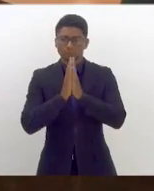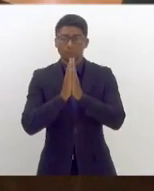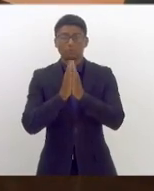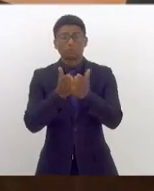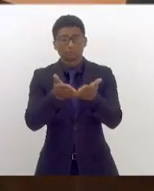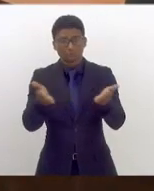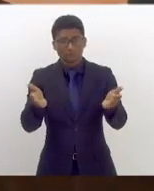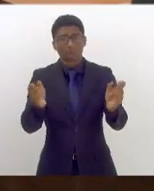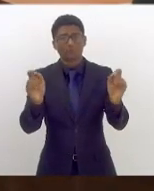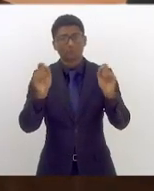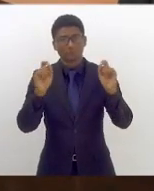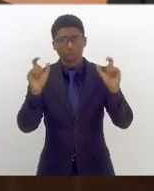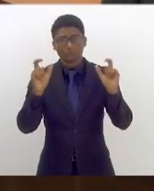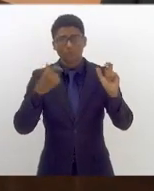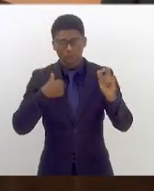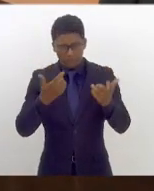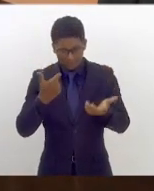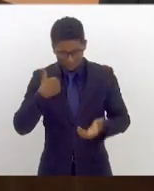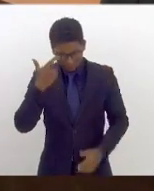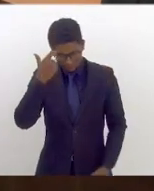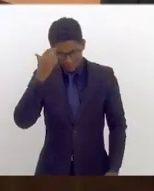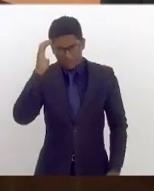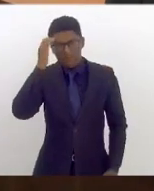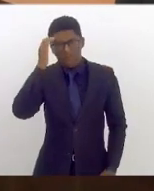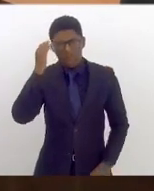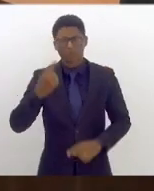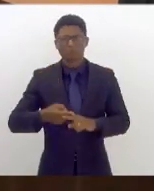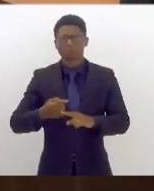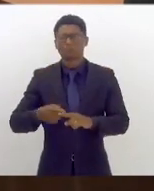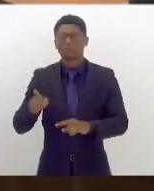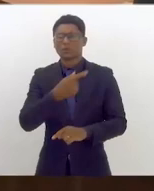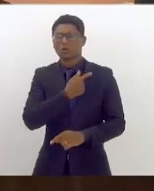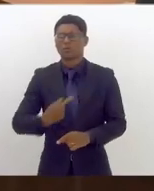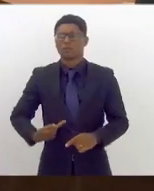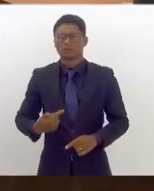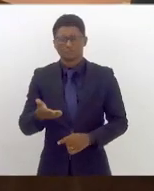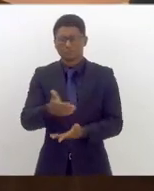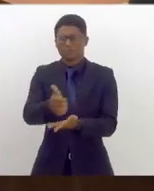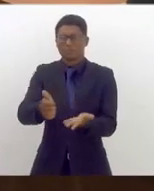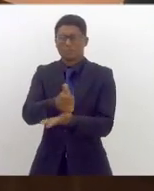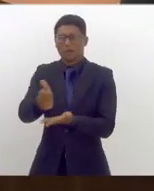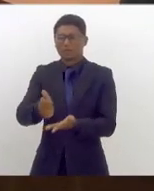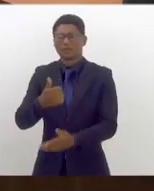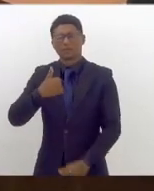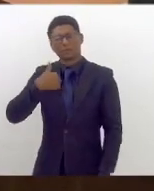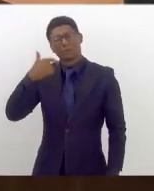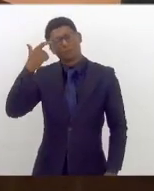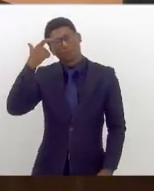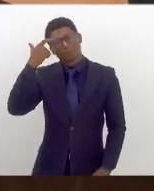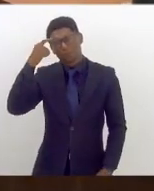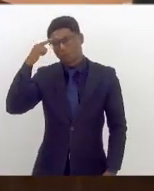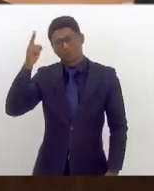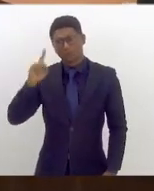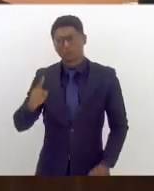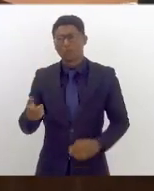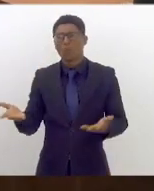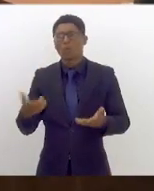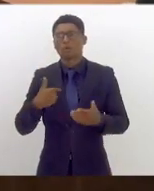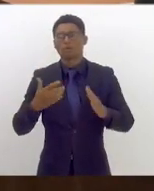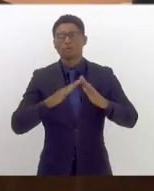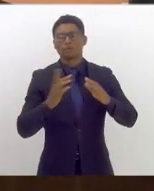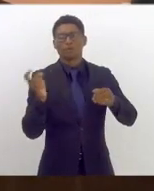para poder entender a base do governo porque eu não consigo entender Eu acho que eu vou para casa hoje